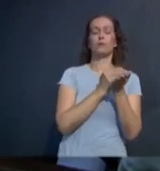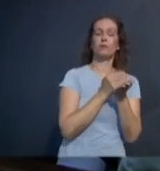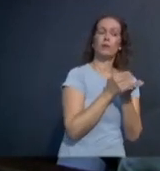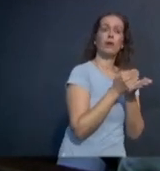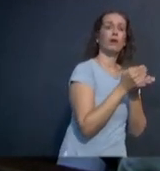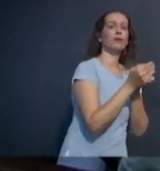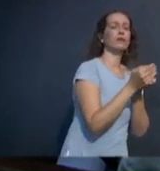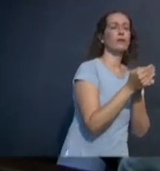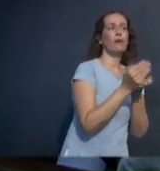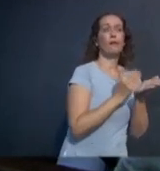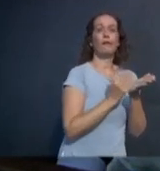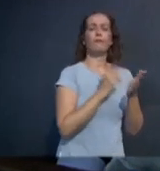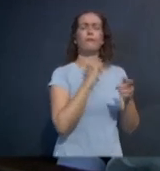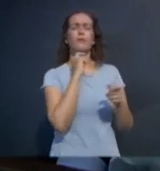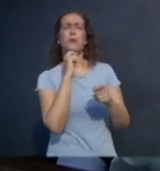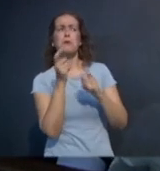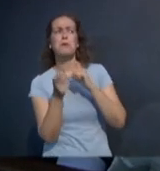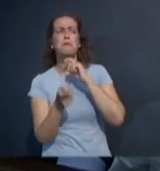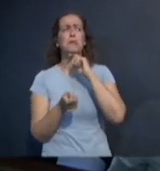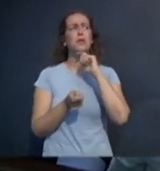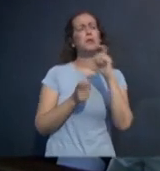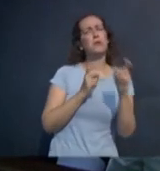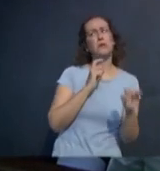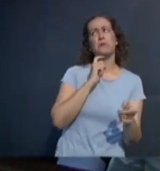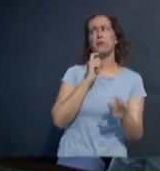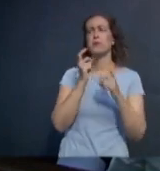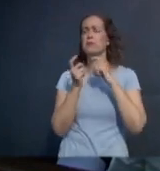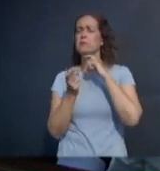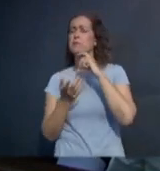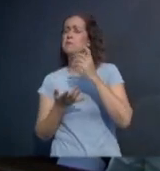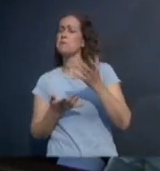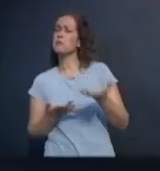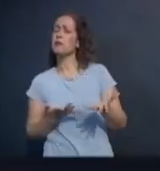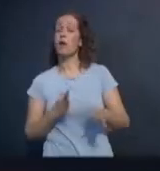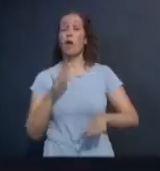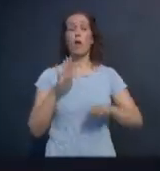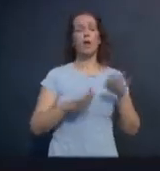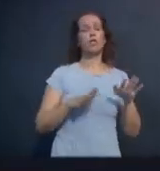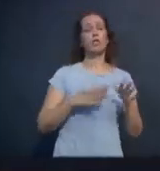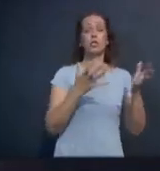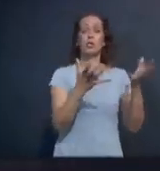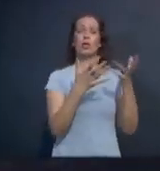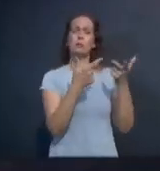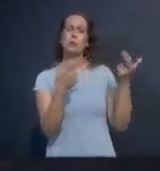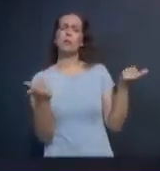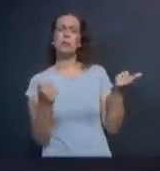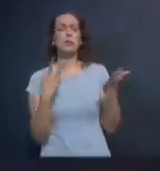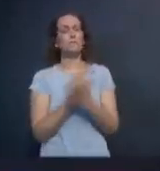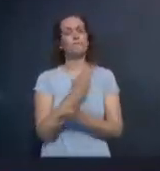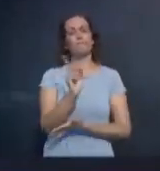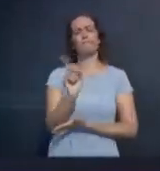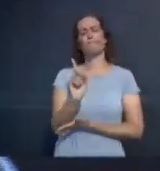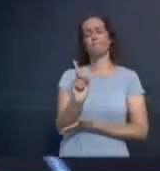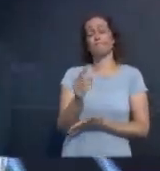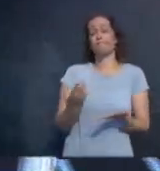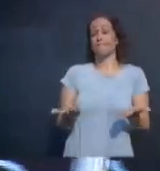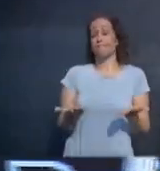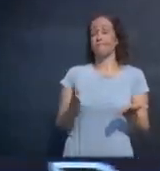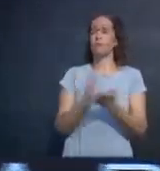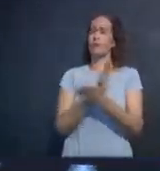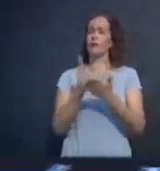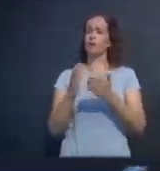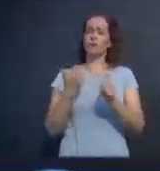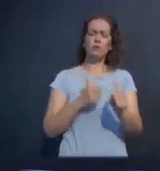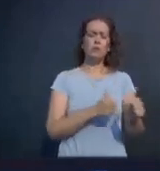vêm as dúvidas, a expectativa muitas vezes é frustrada. Muitos seguiam Jesus achando